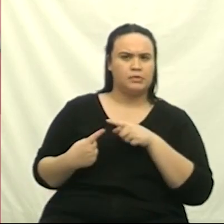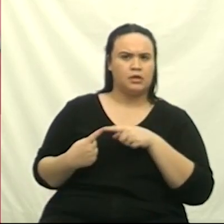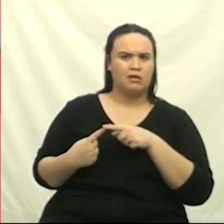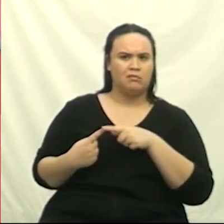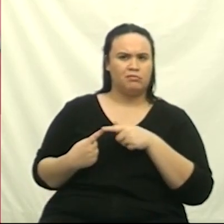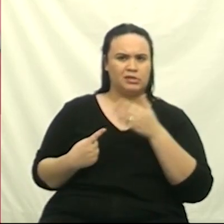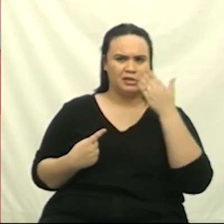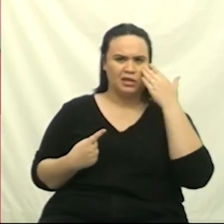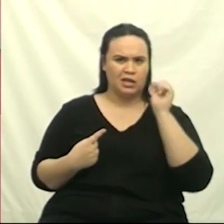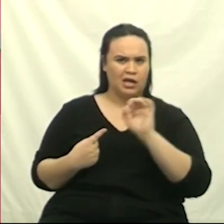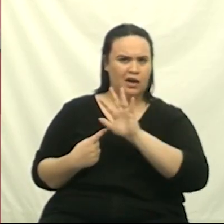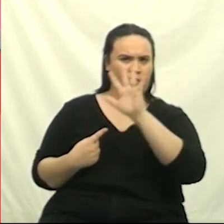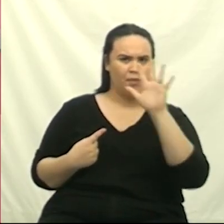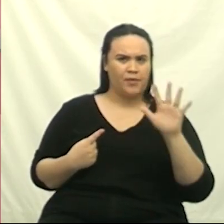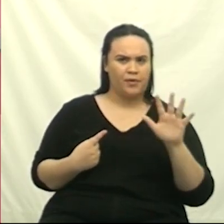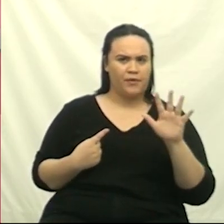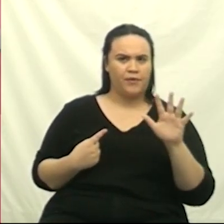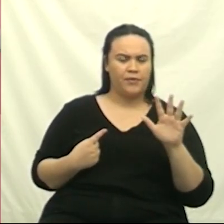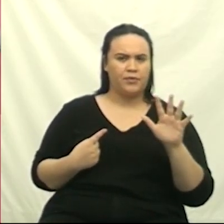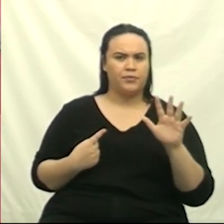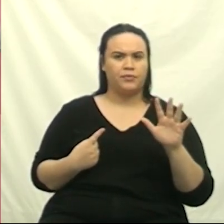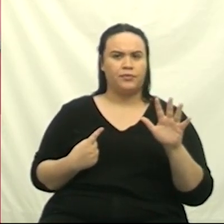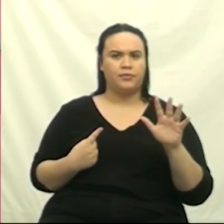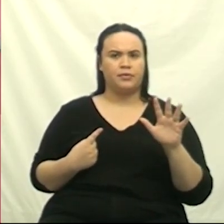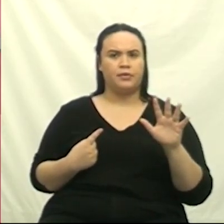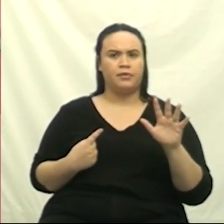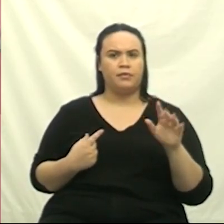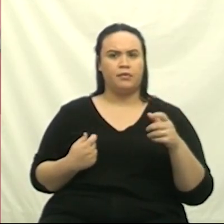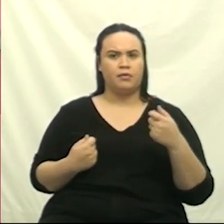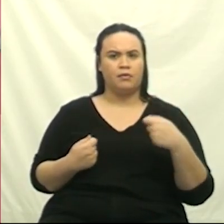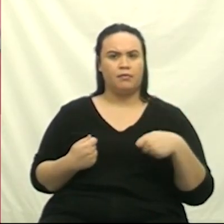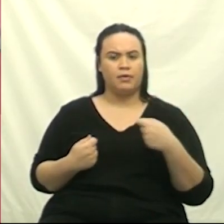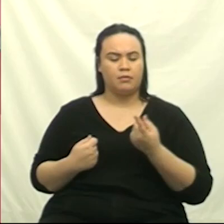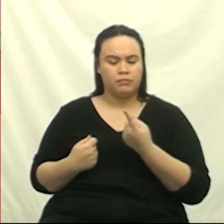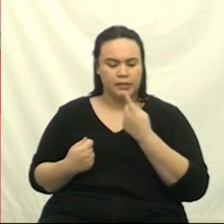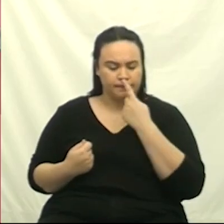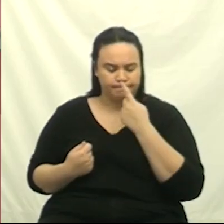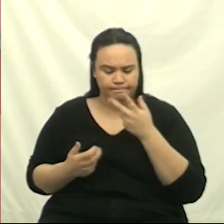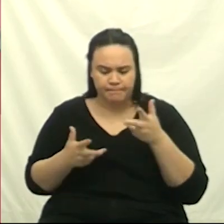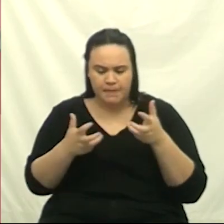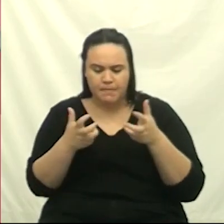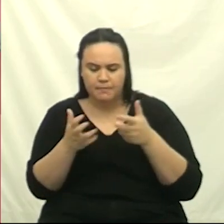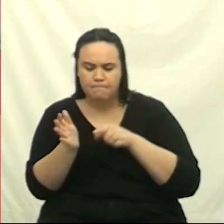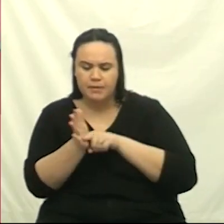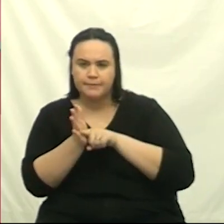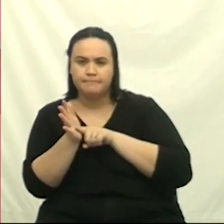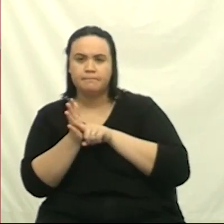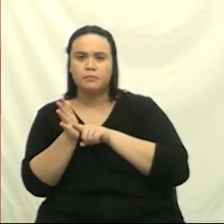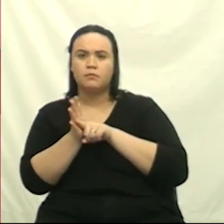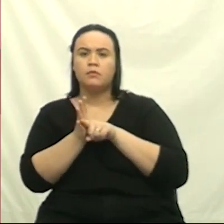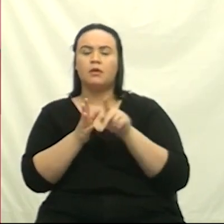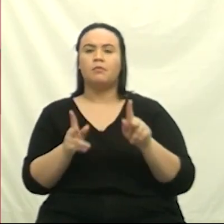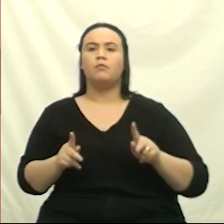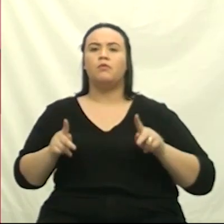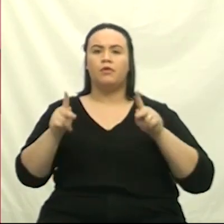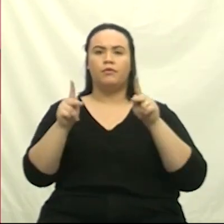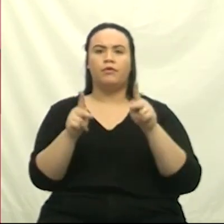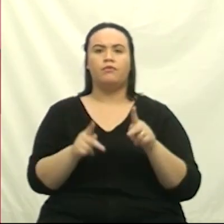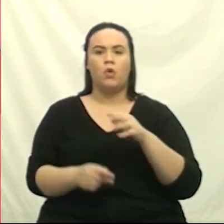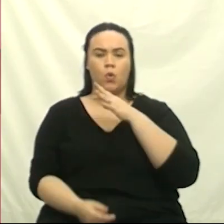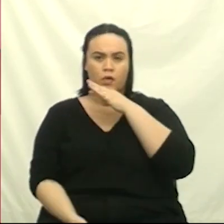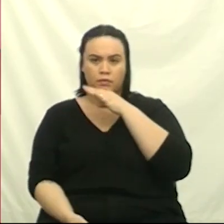compreensão e a compreensão que precisa ser no íntimo feita que é para a população ficou